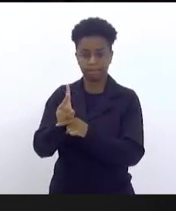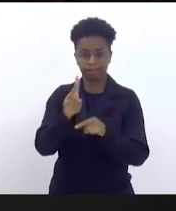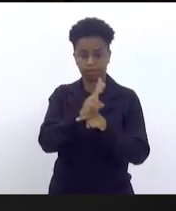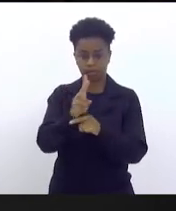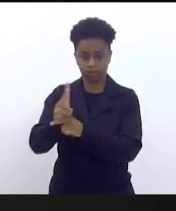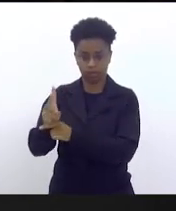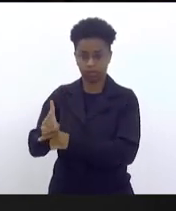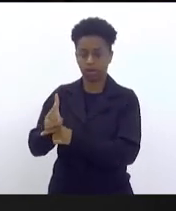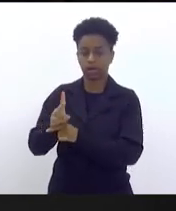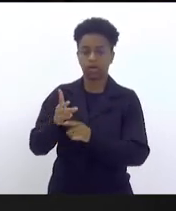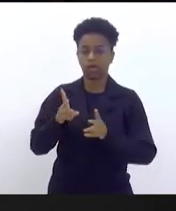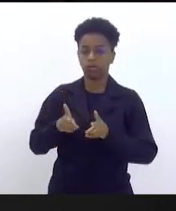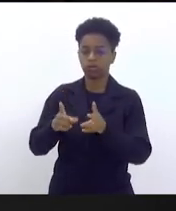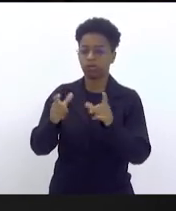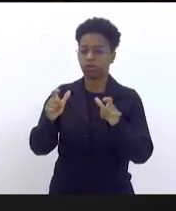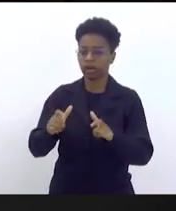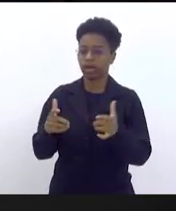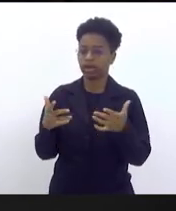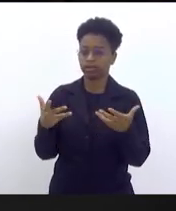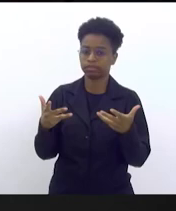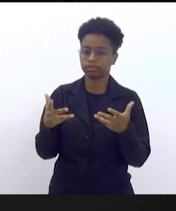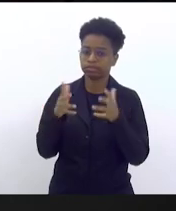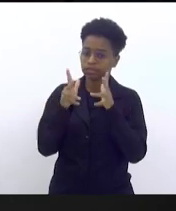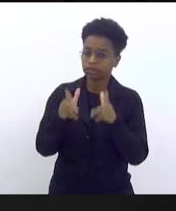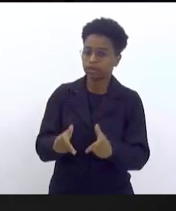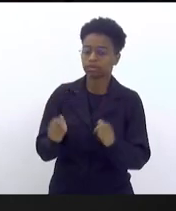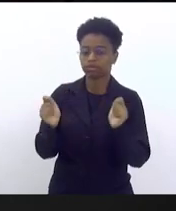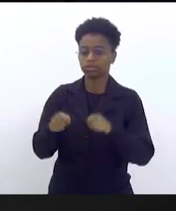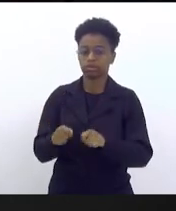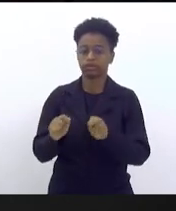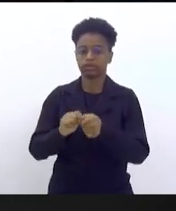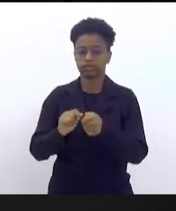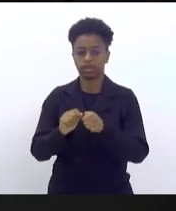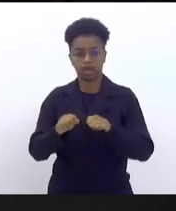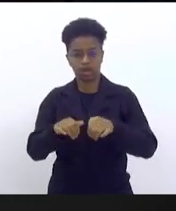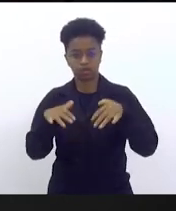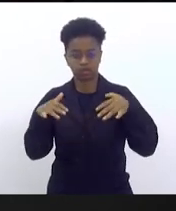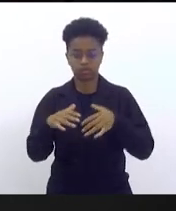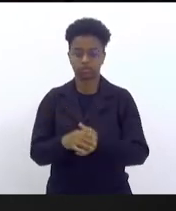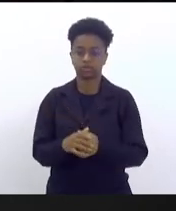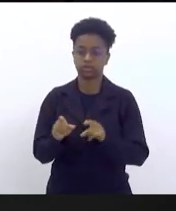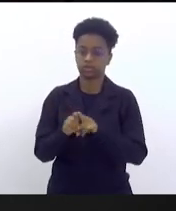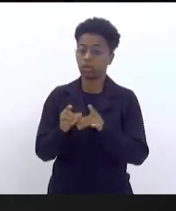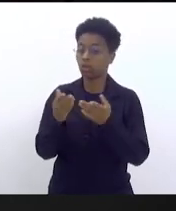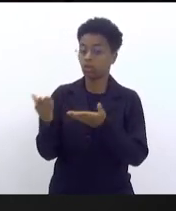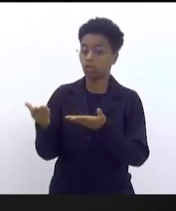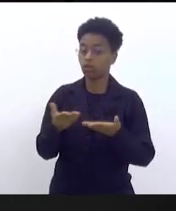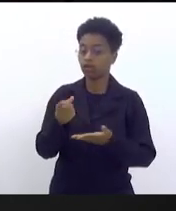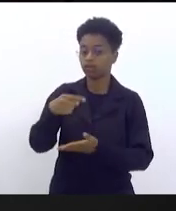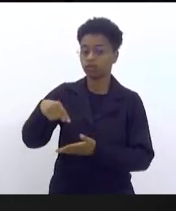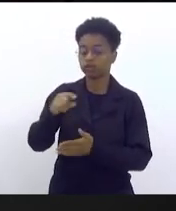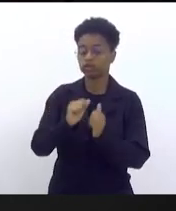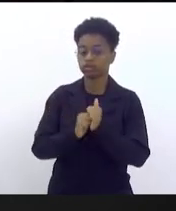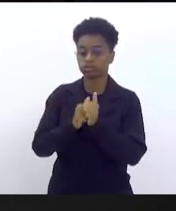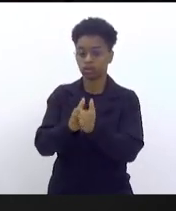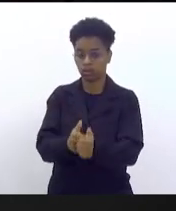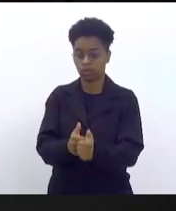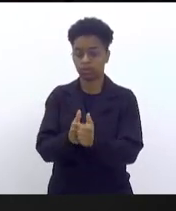esse ambiente aqui agradável para a realização desta audiência pública convido a todos para acompanhar